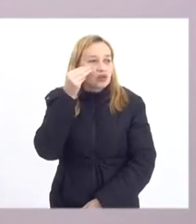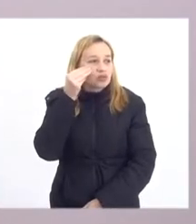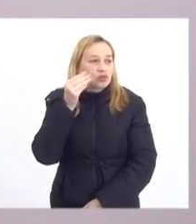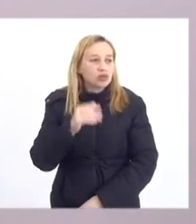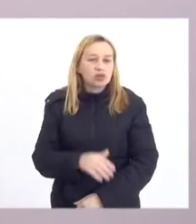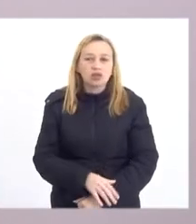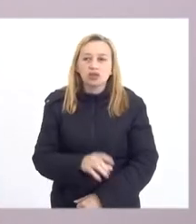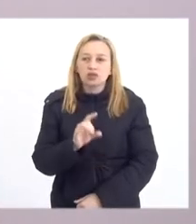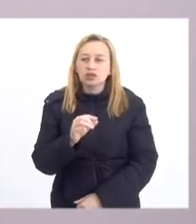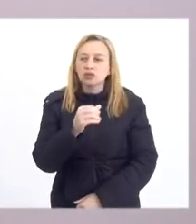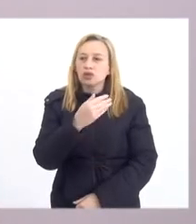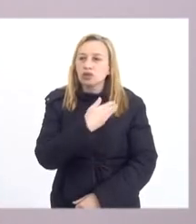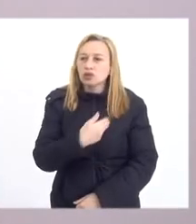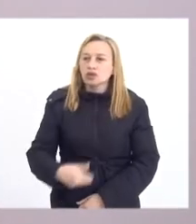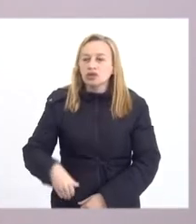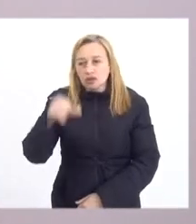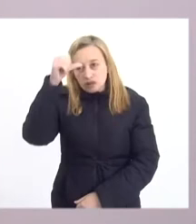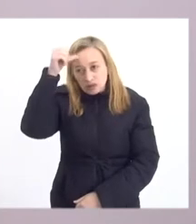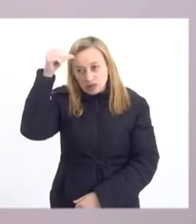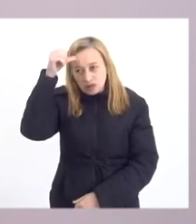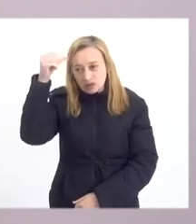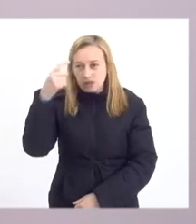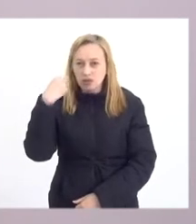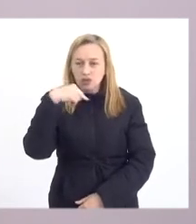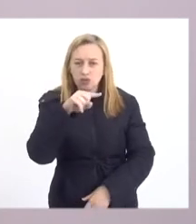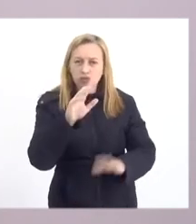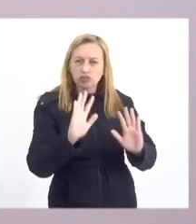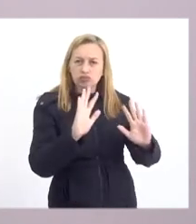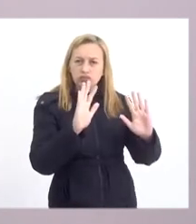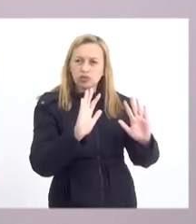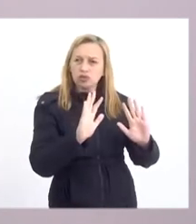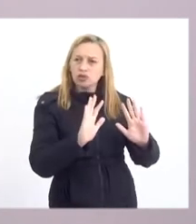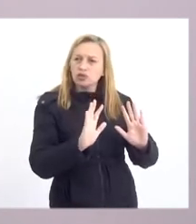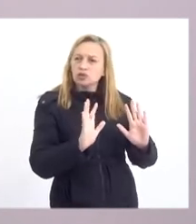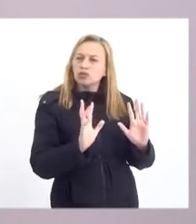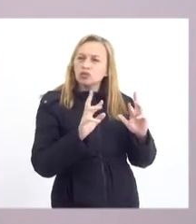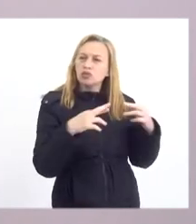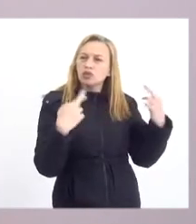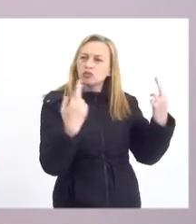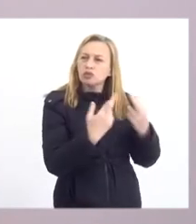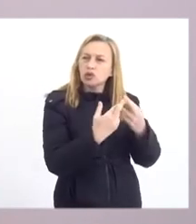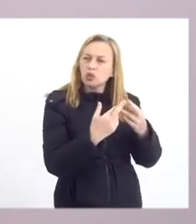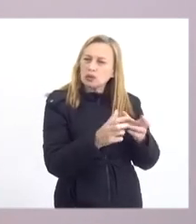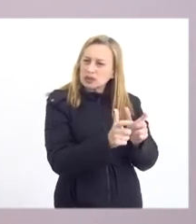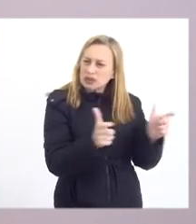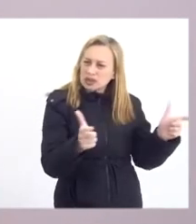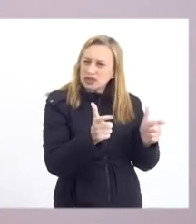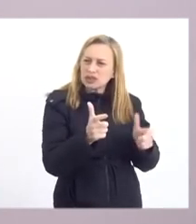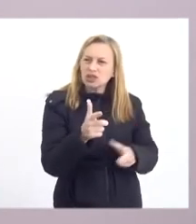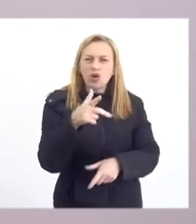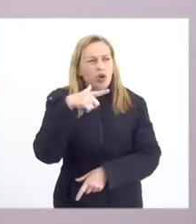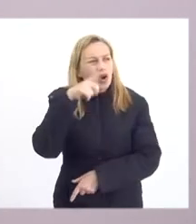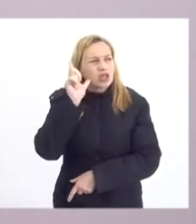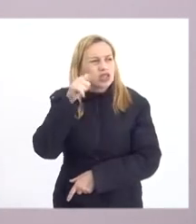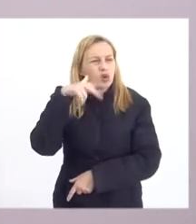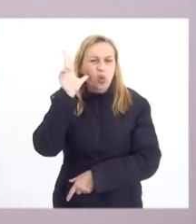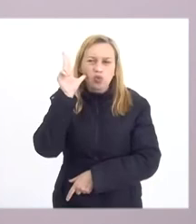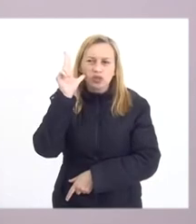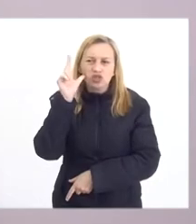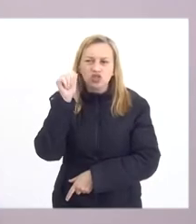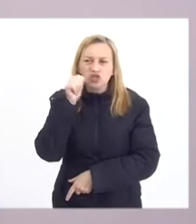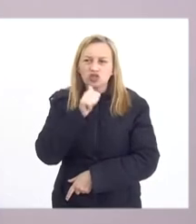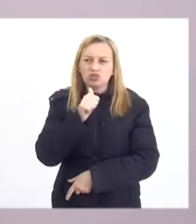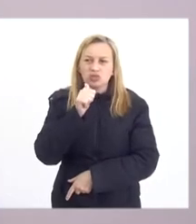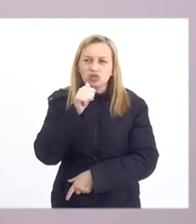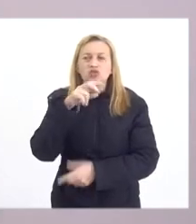o governador Cláudio Castro participou de um grande evento, salvo engano, anteontem pela manhã. É, inclusive a casa